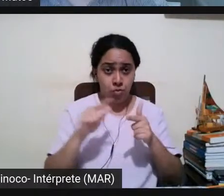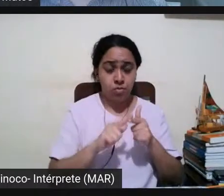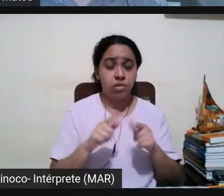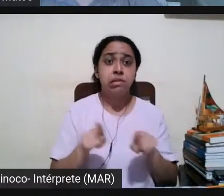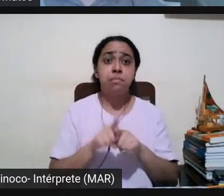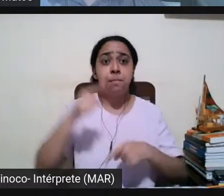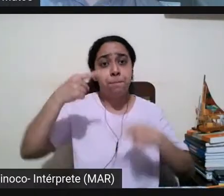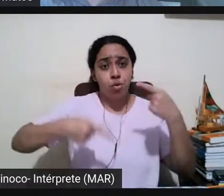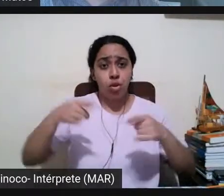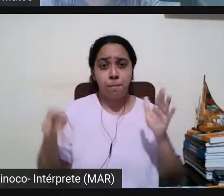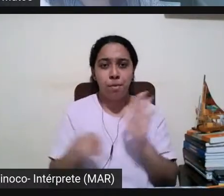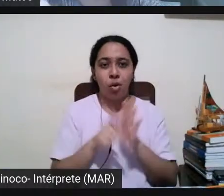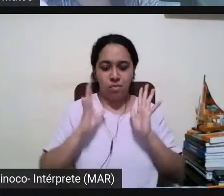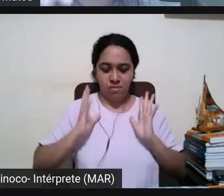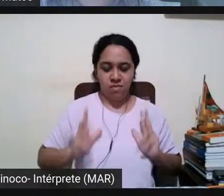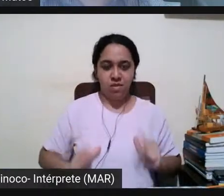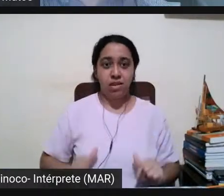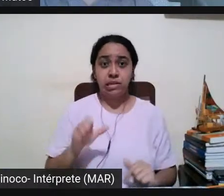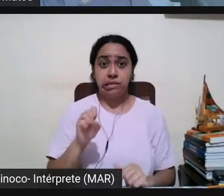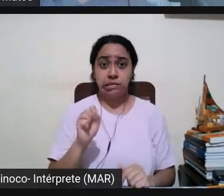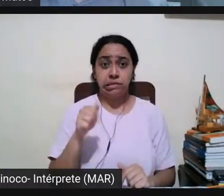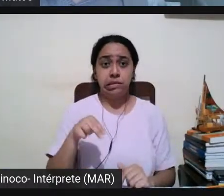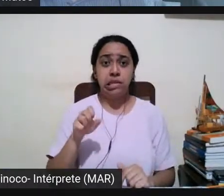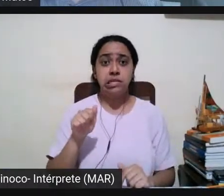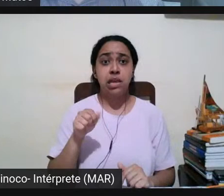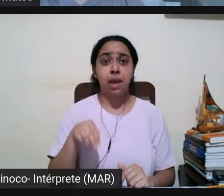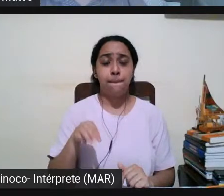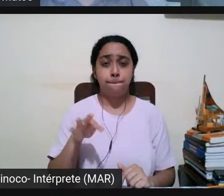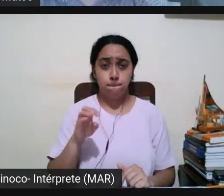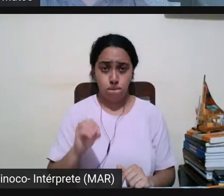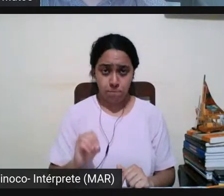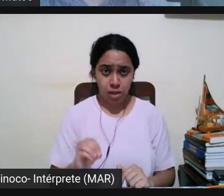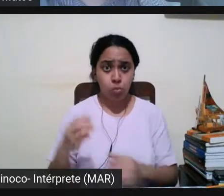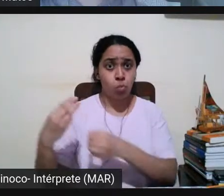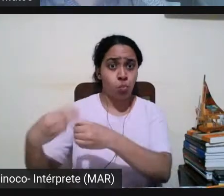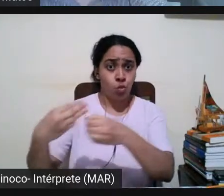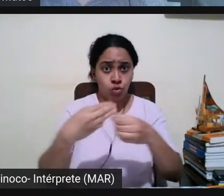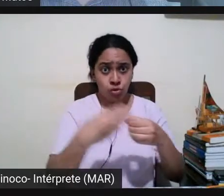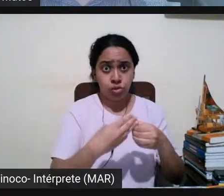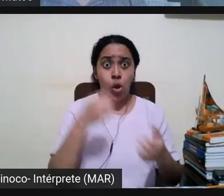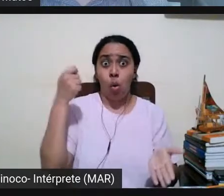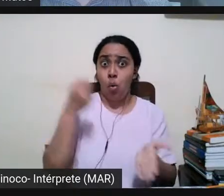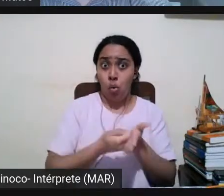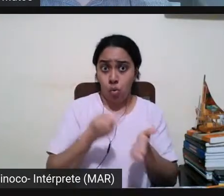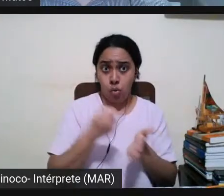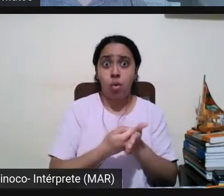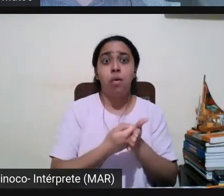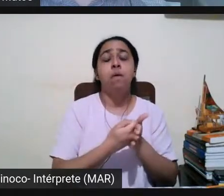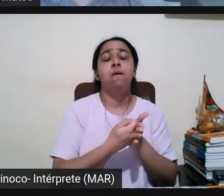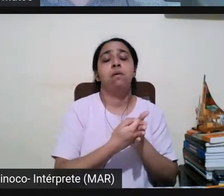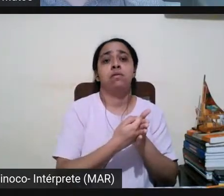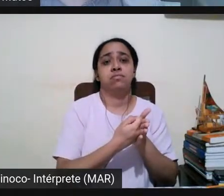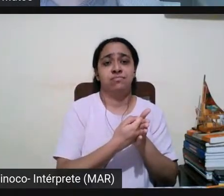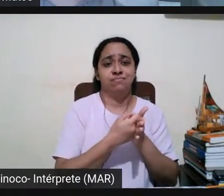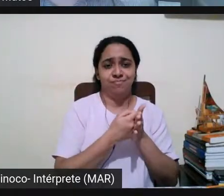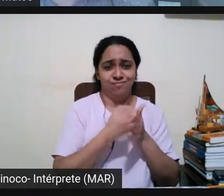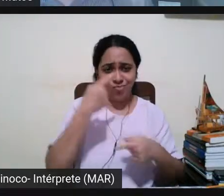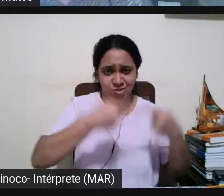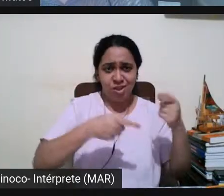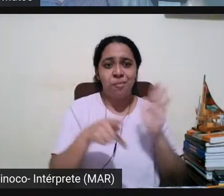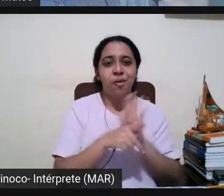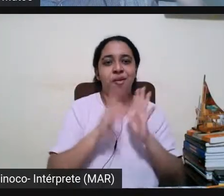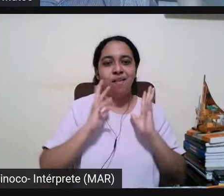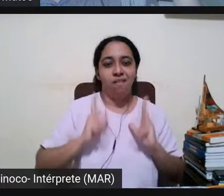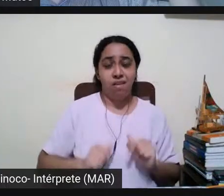da Bela cobra que os municípios faça seus planos de saneamento e o plano de saneamento é um pré-requisito para o município essa recurso e às vezes a gente vê